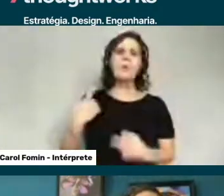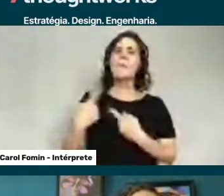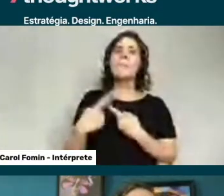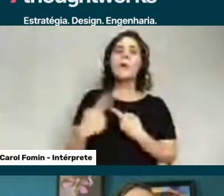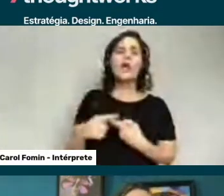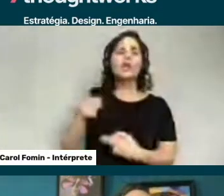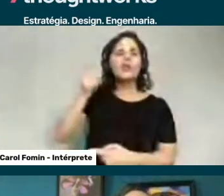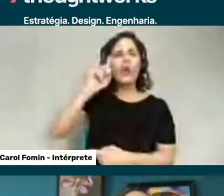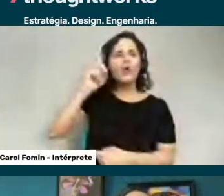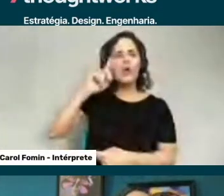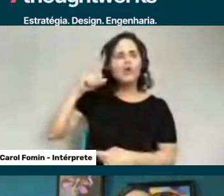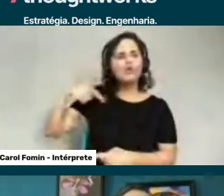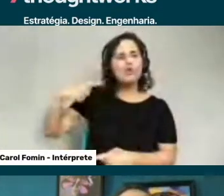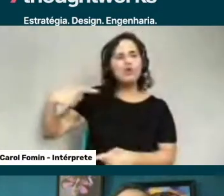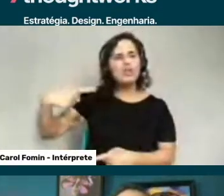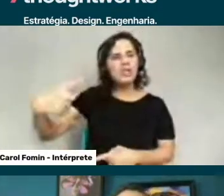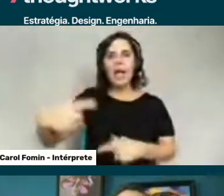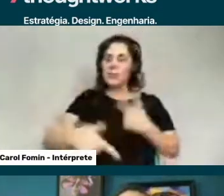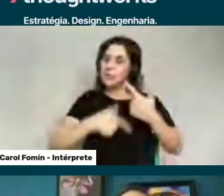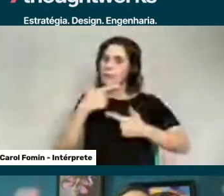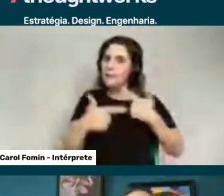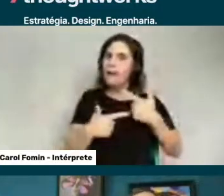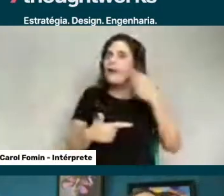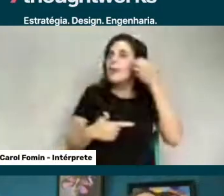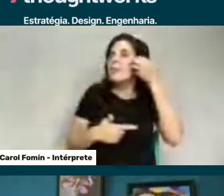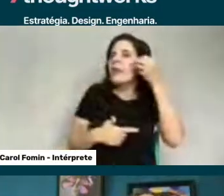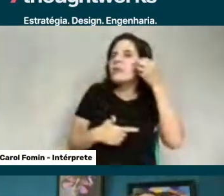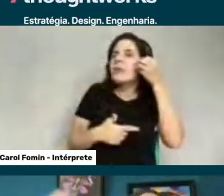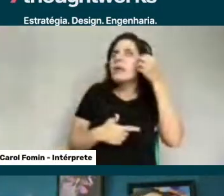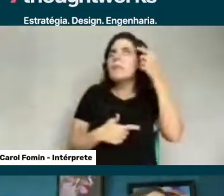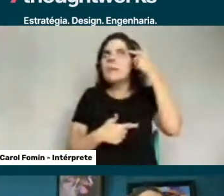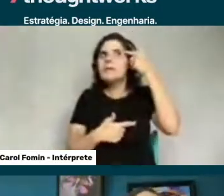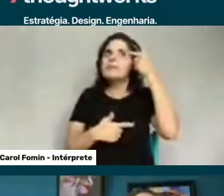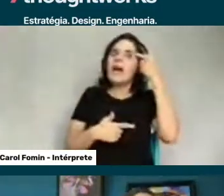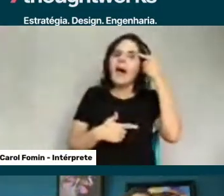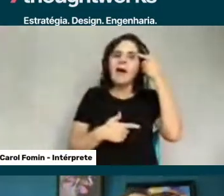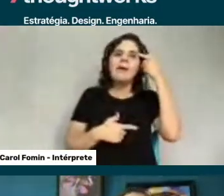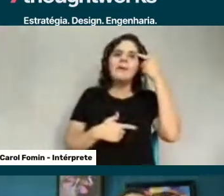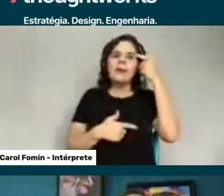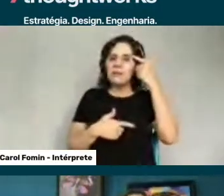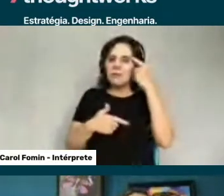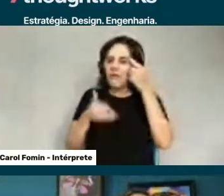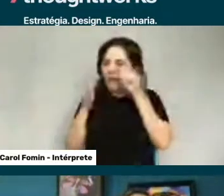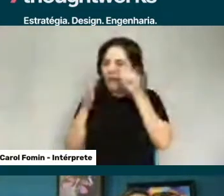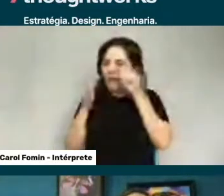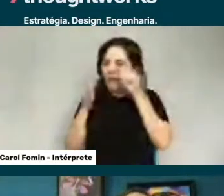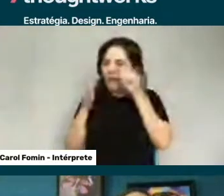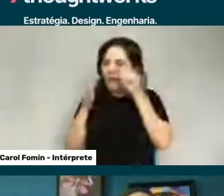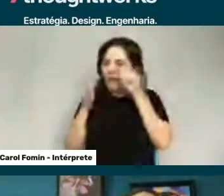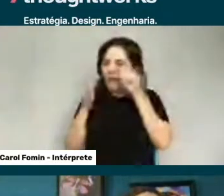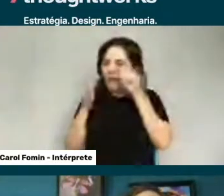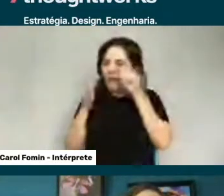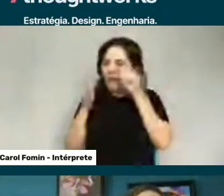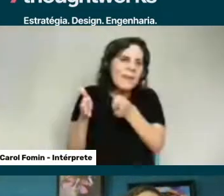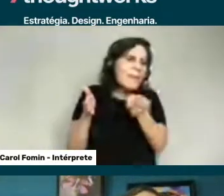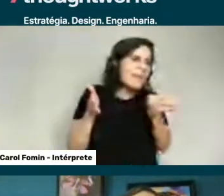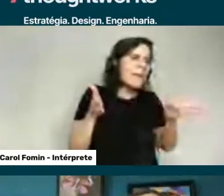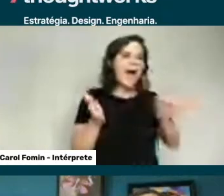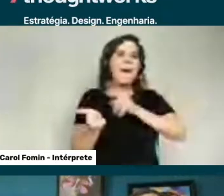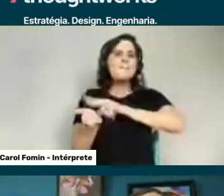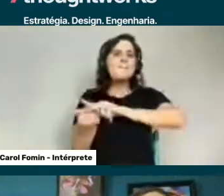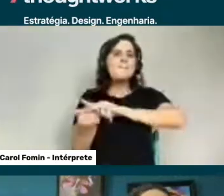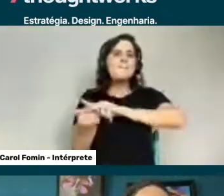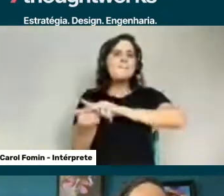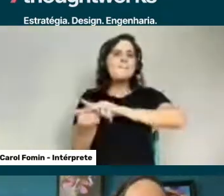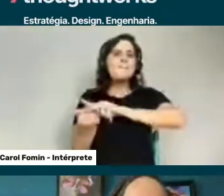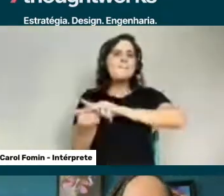em cada movimento, tentando construir essas perspectivas mais plurais, mais diversas, mais inclusivas, para que a gente não deixe